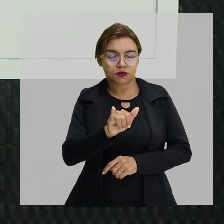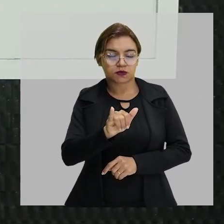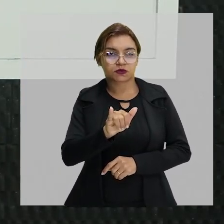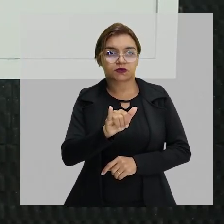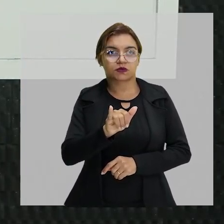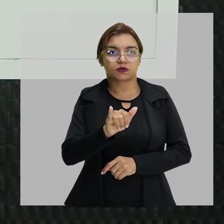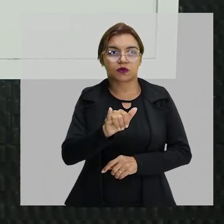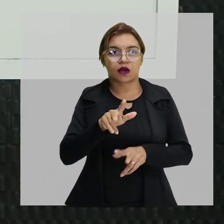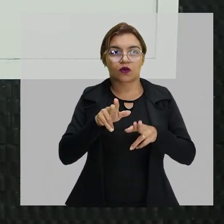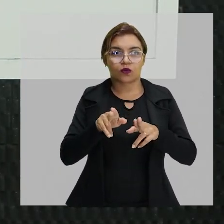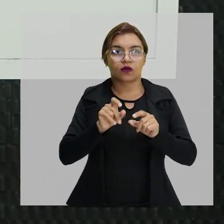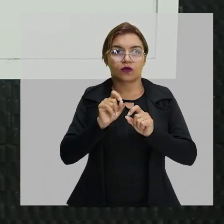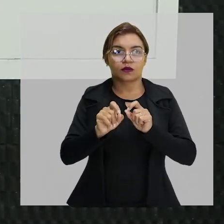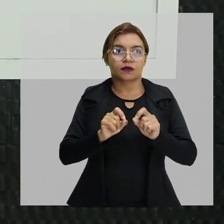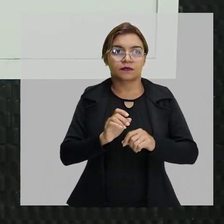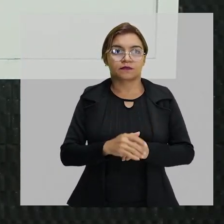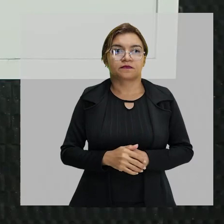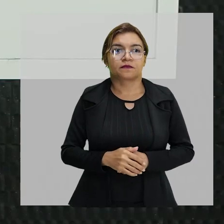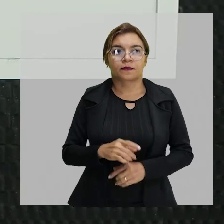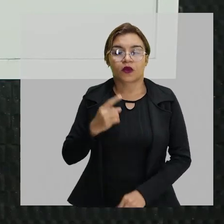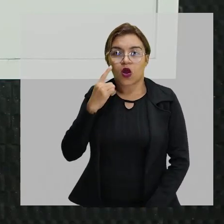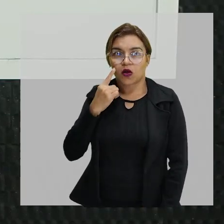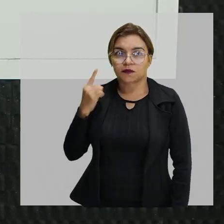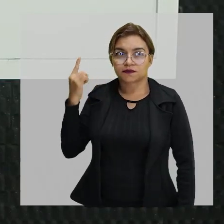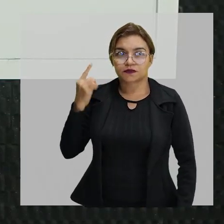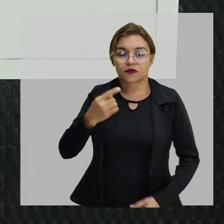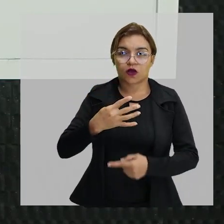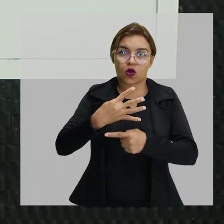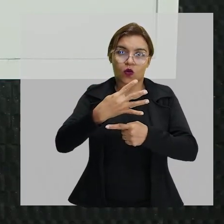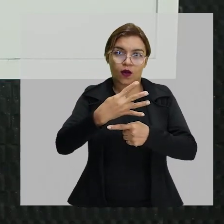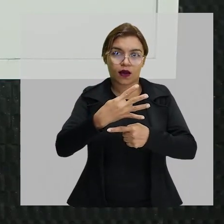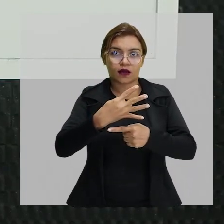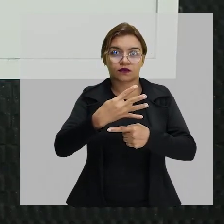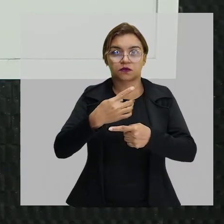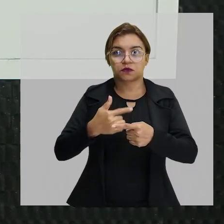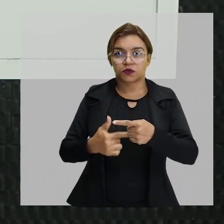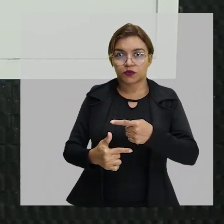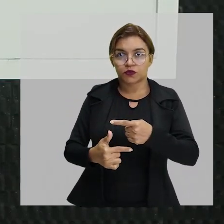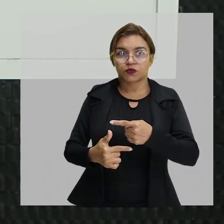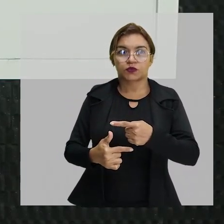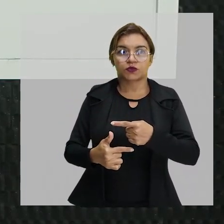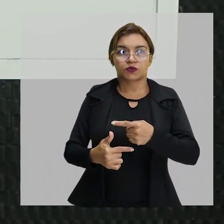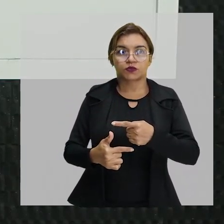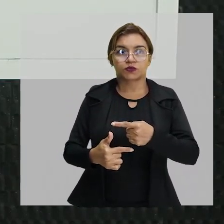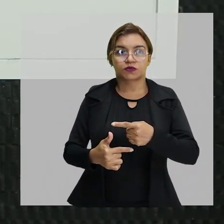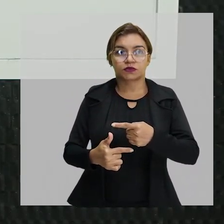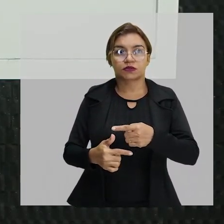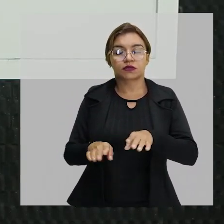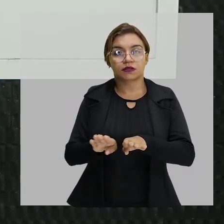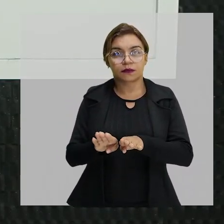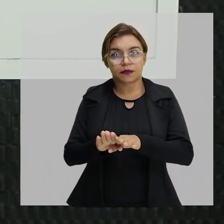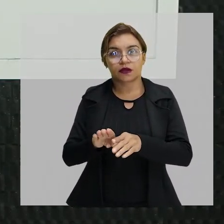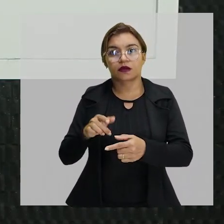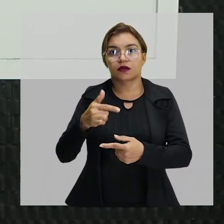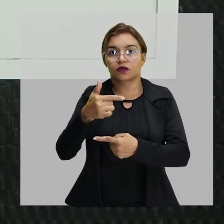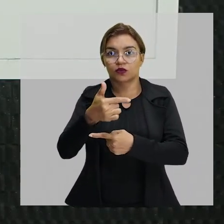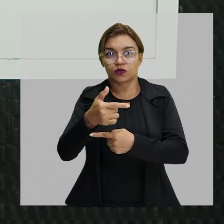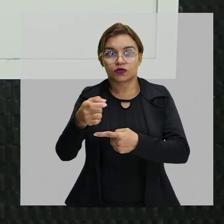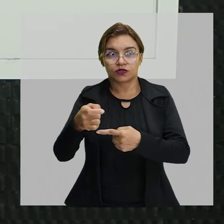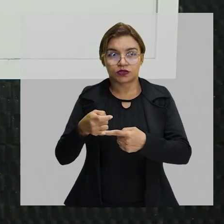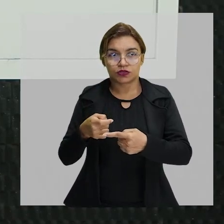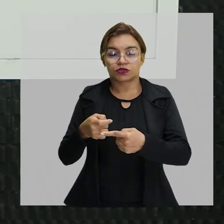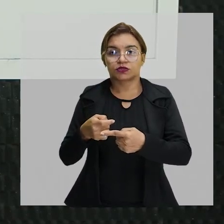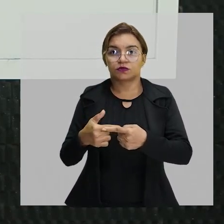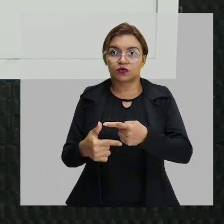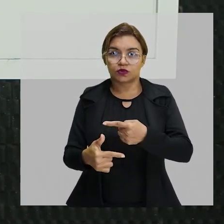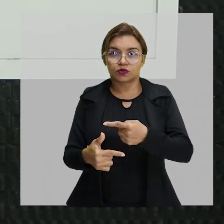2, faz essa divisão aqui, ó, dividindo 4x pelo 2, e aqui você pode dividir também, né? Na verdade, você pode aqui